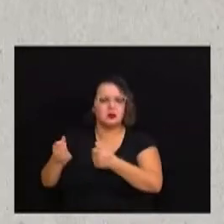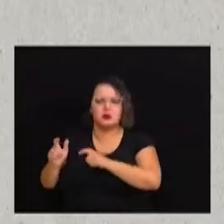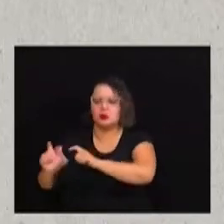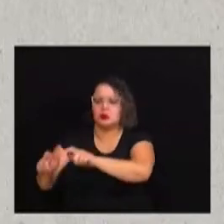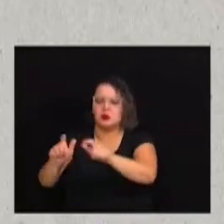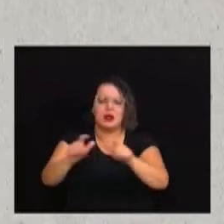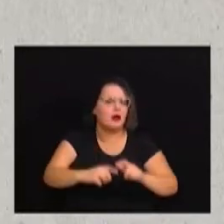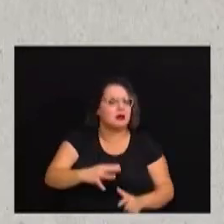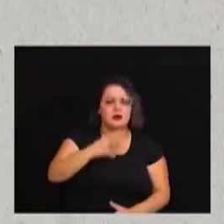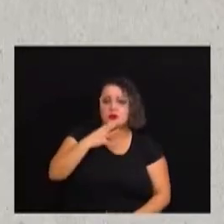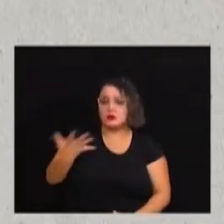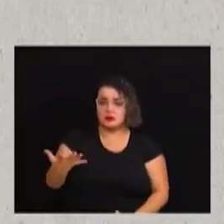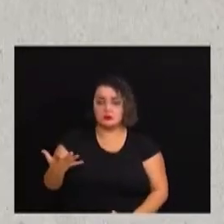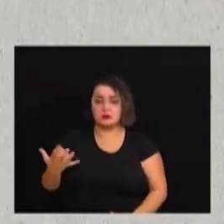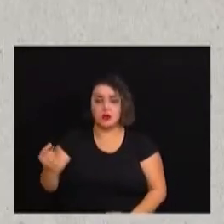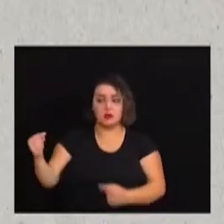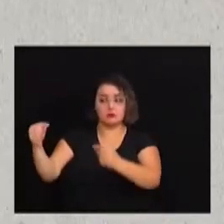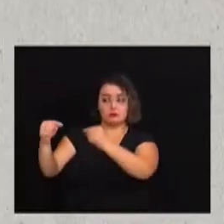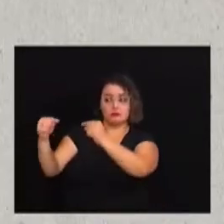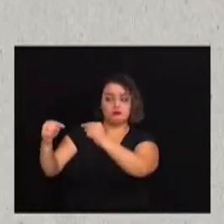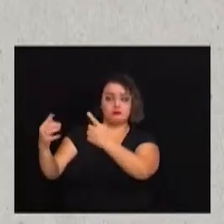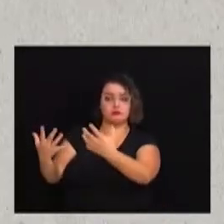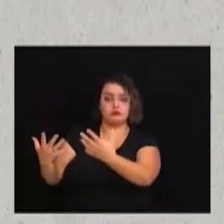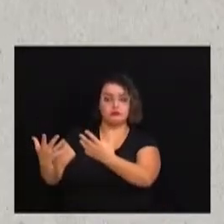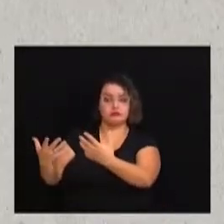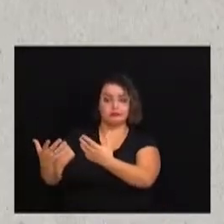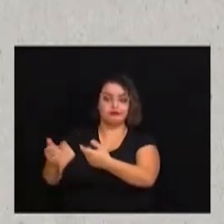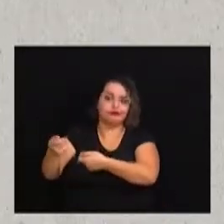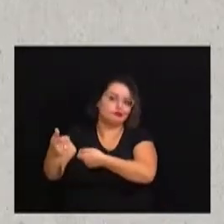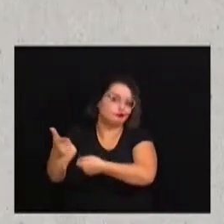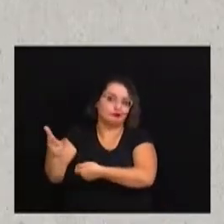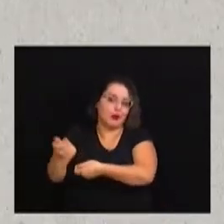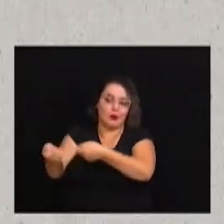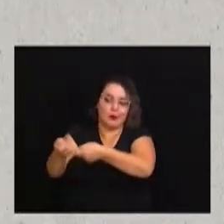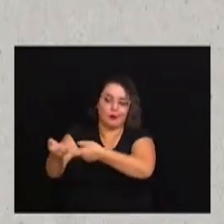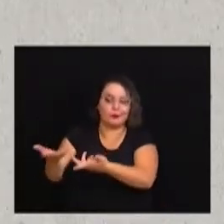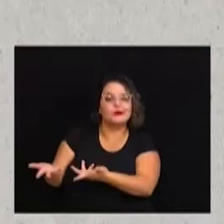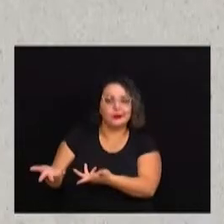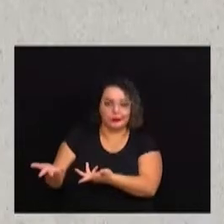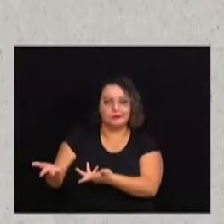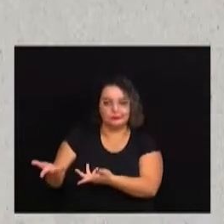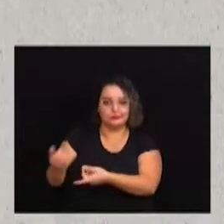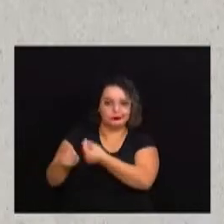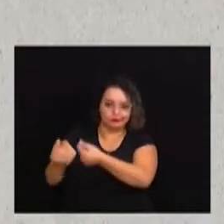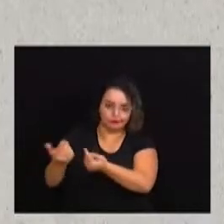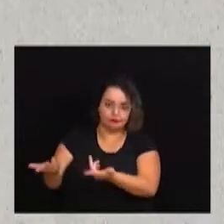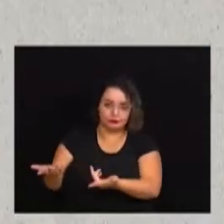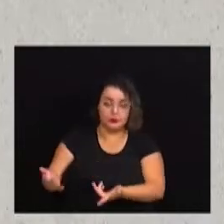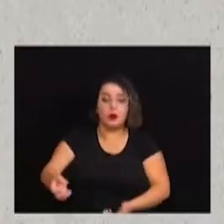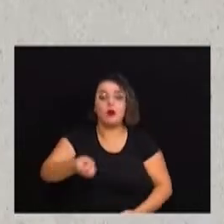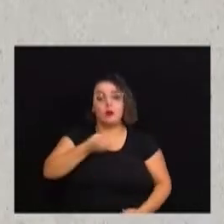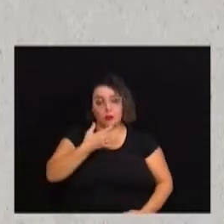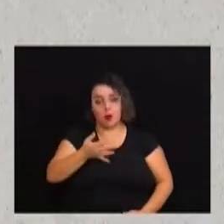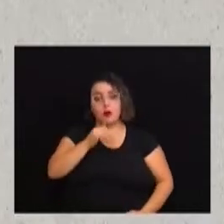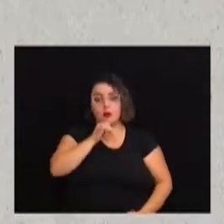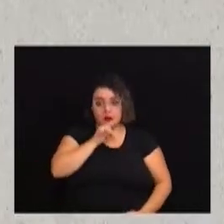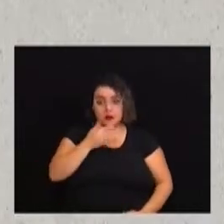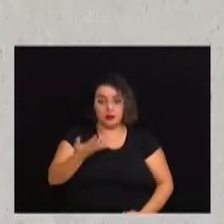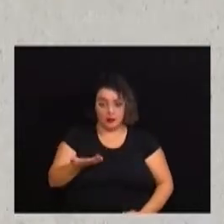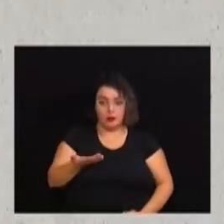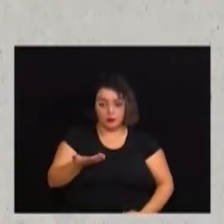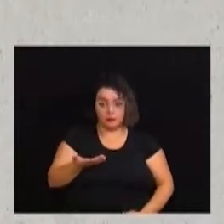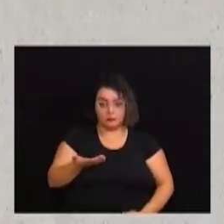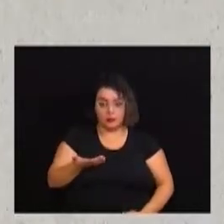os lugares. E o ponto negativo é esse descontrole financeiro que eles possuem. Então, só para dar um bom exemplo de